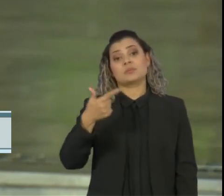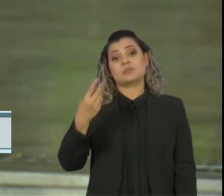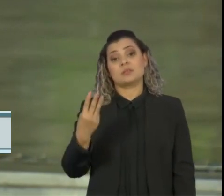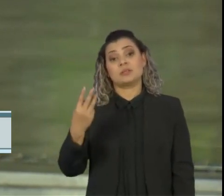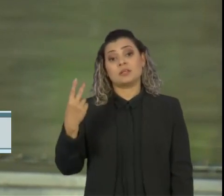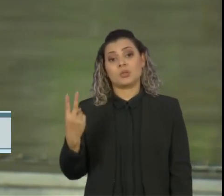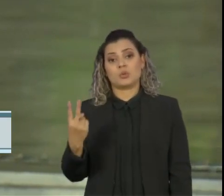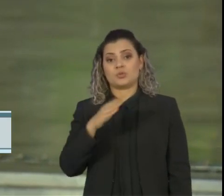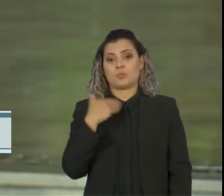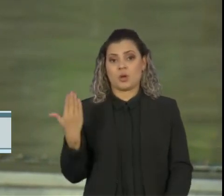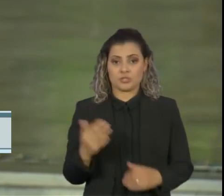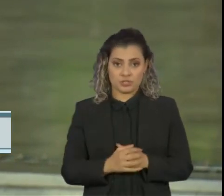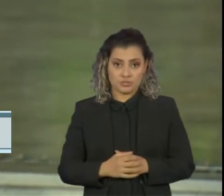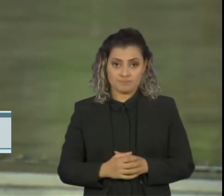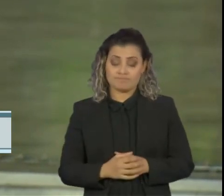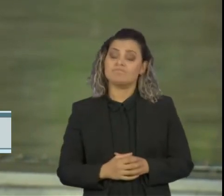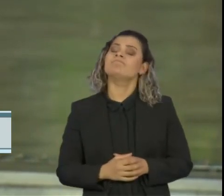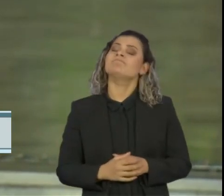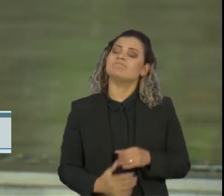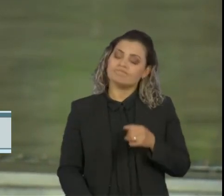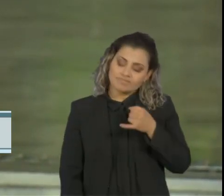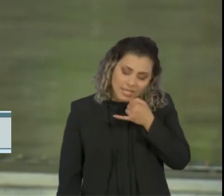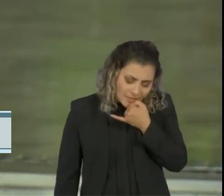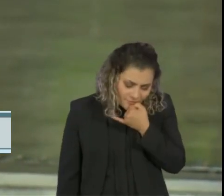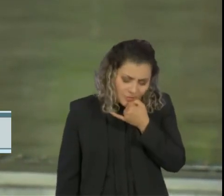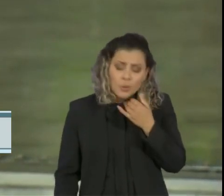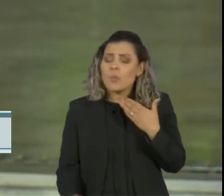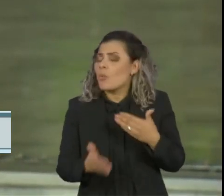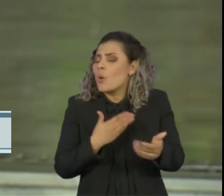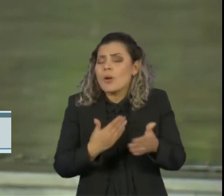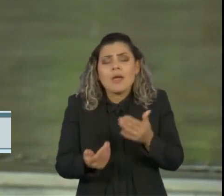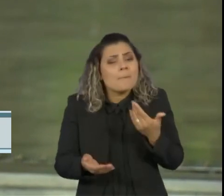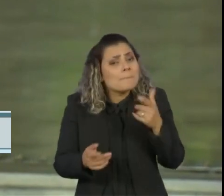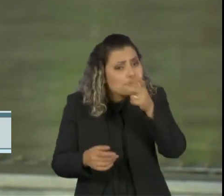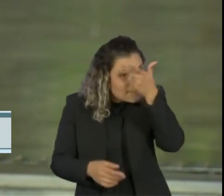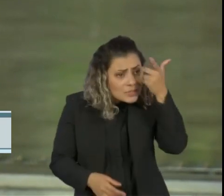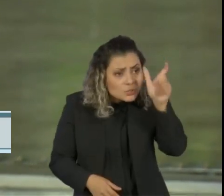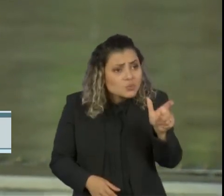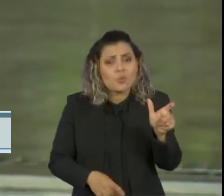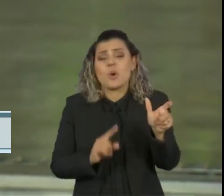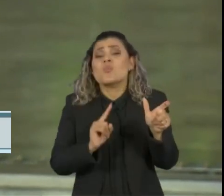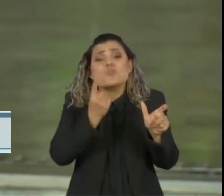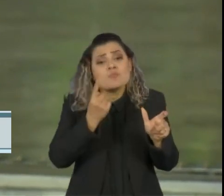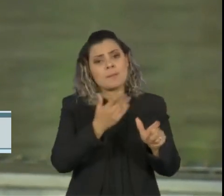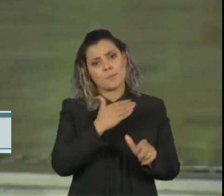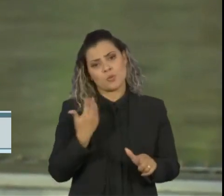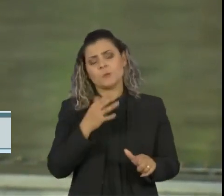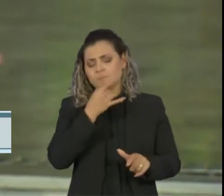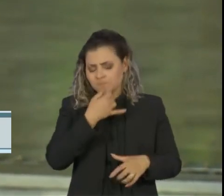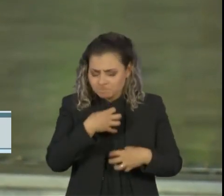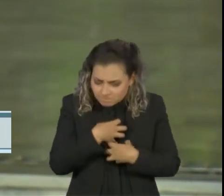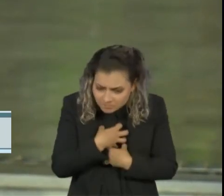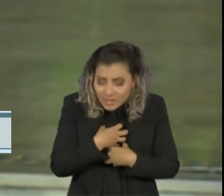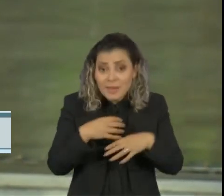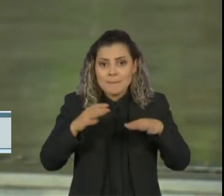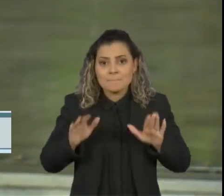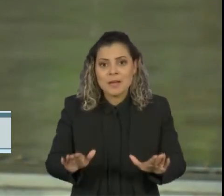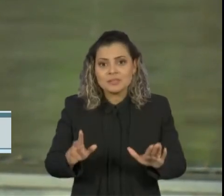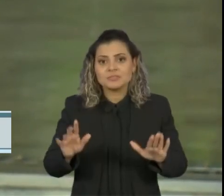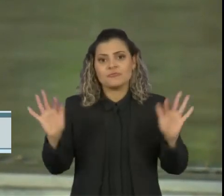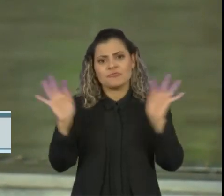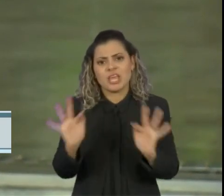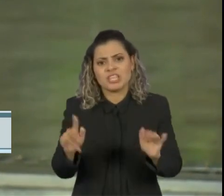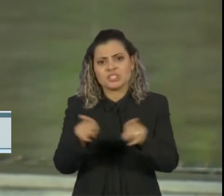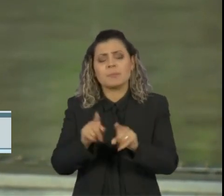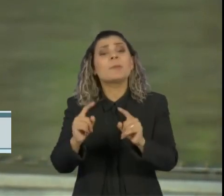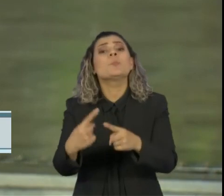12.232 óbitos. Temos que lamentar cada perda, mas nós temos também que celebrar as vidas que foram salvas com esse